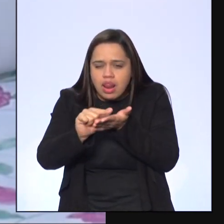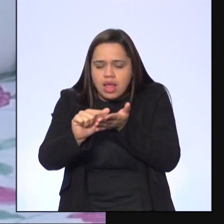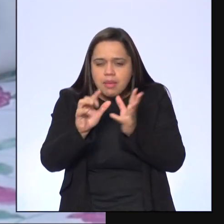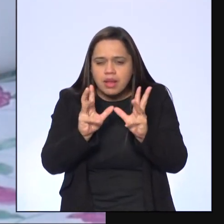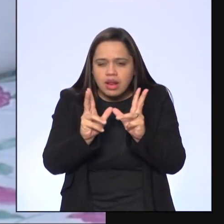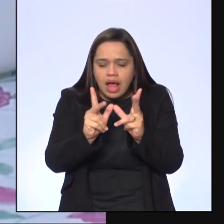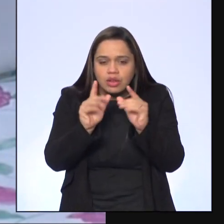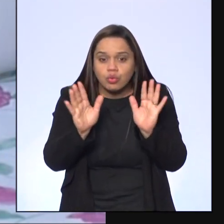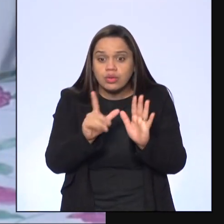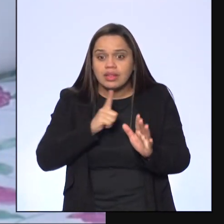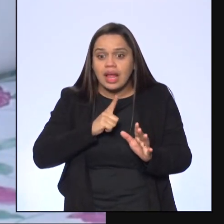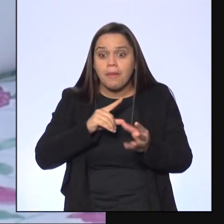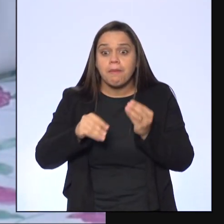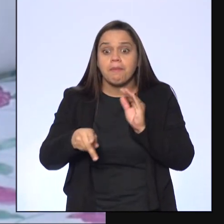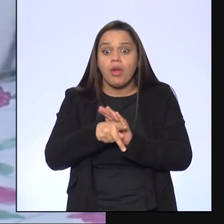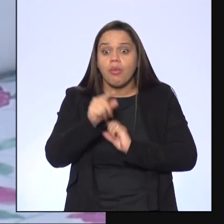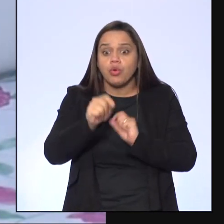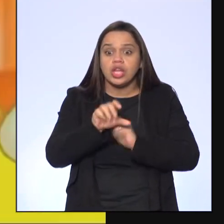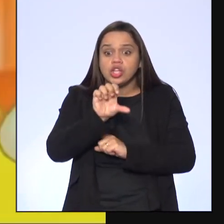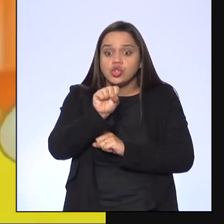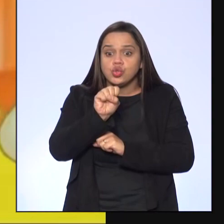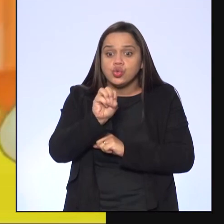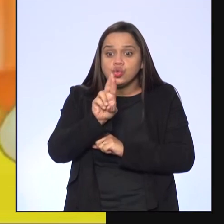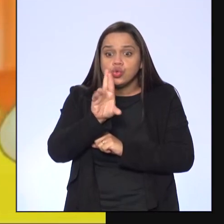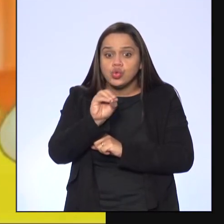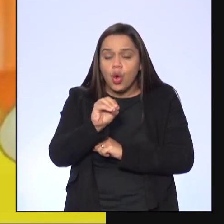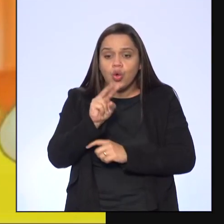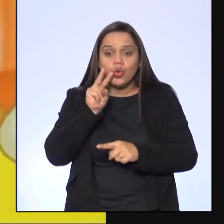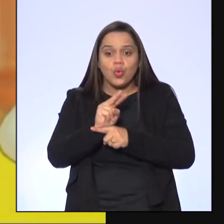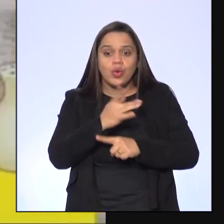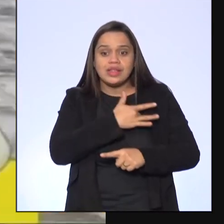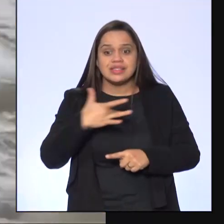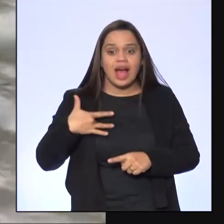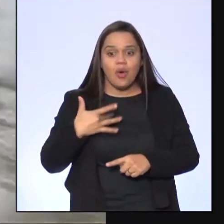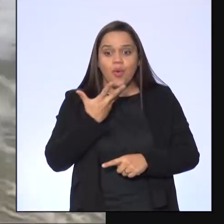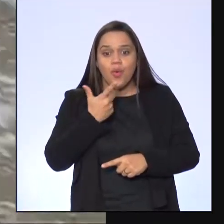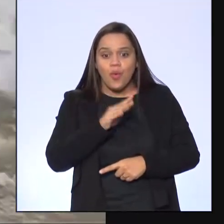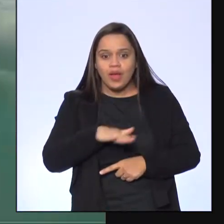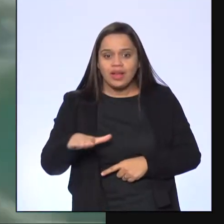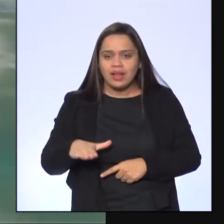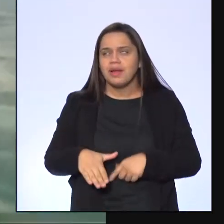a desidratação infantil. Mãe,